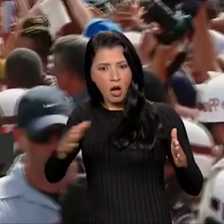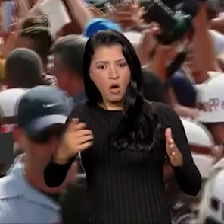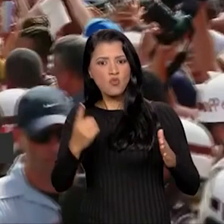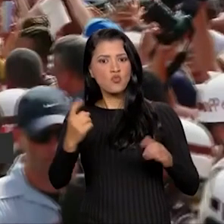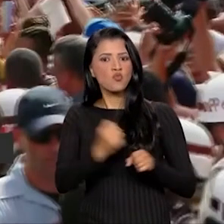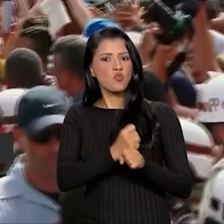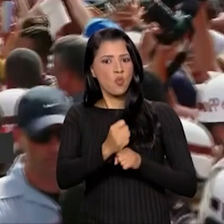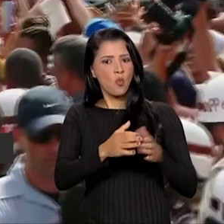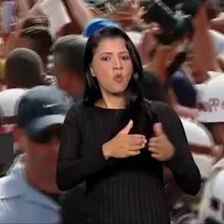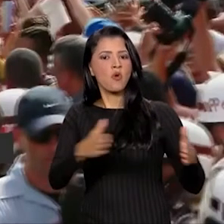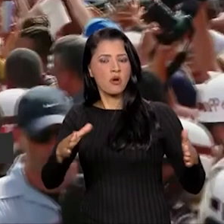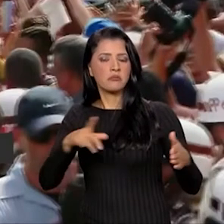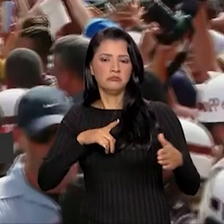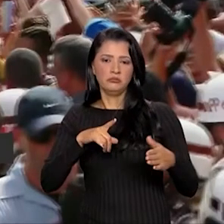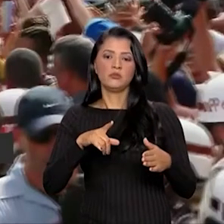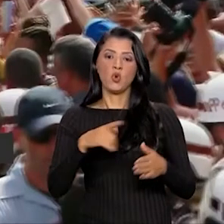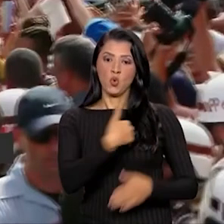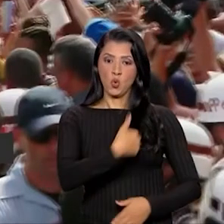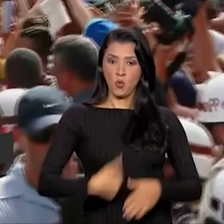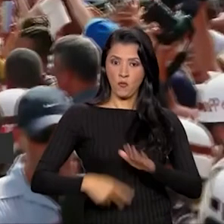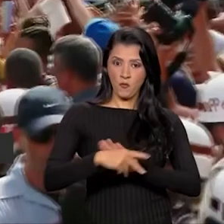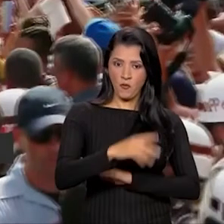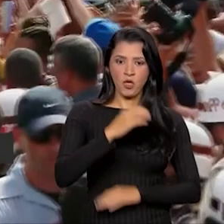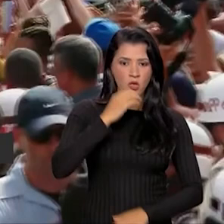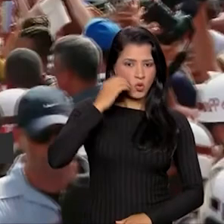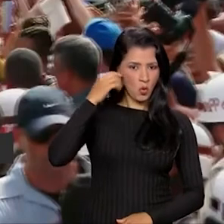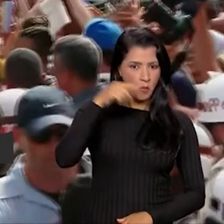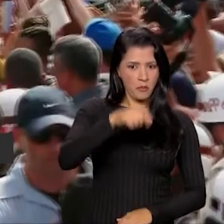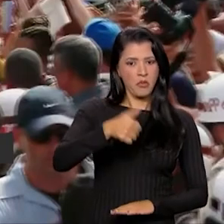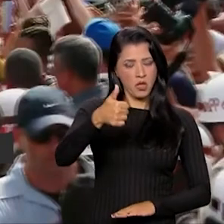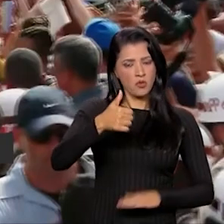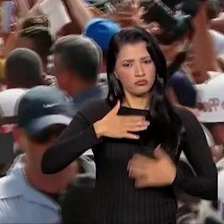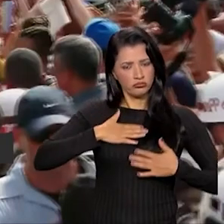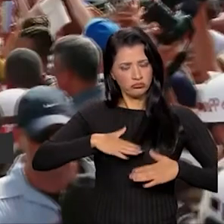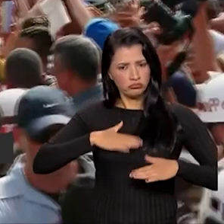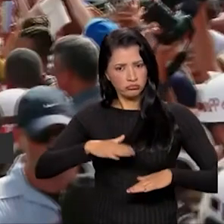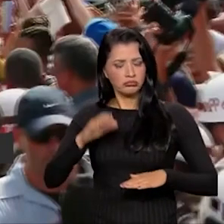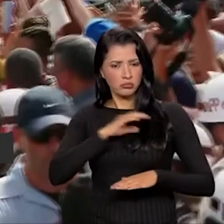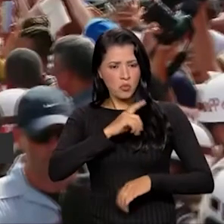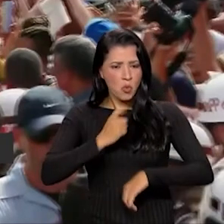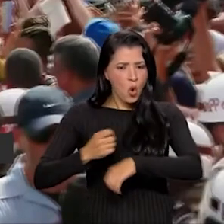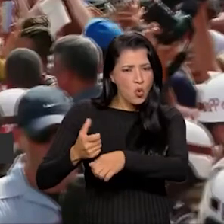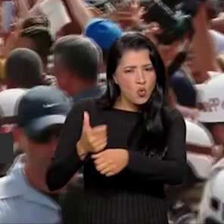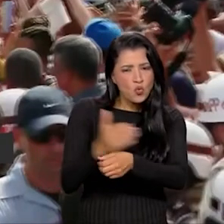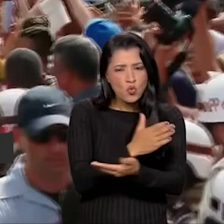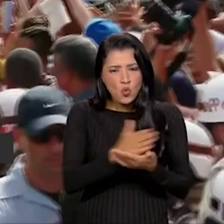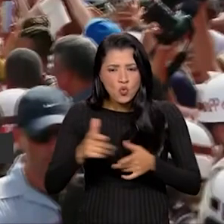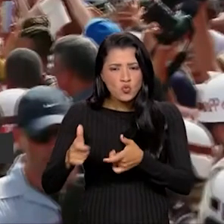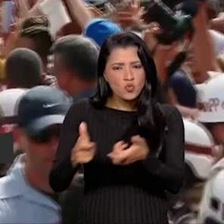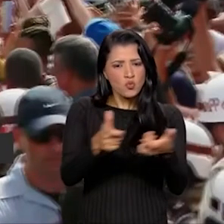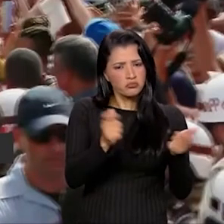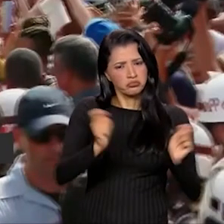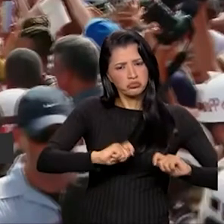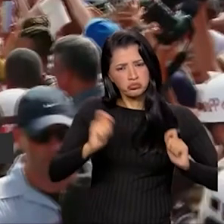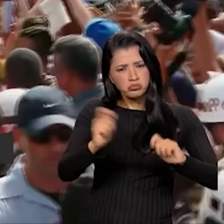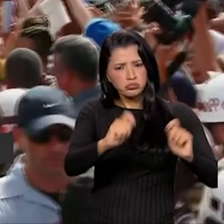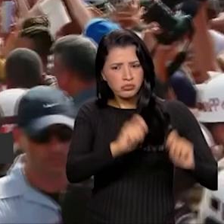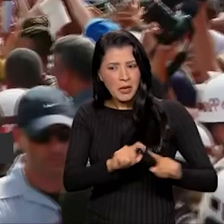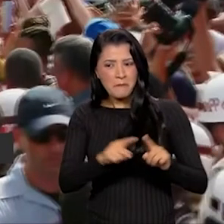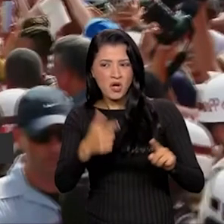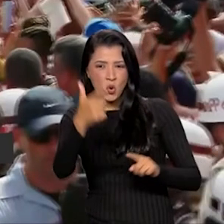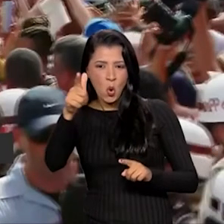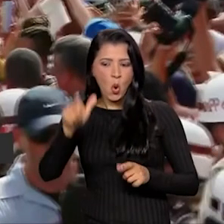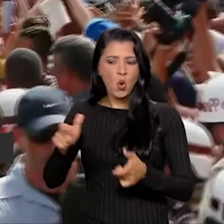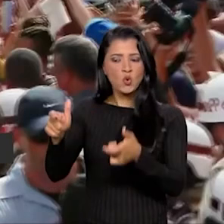Teve adesão ao governo de Dom Pedro, mais tranquila e imediata em alguns locais, algumas províncias, mas